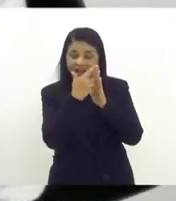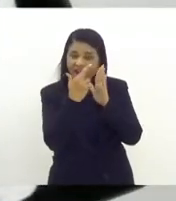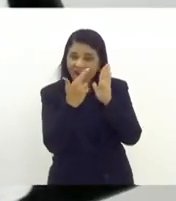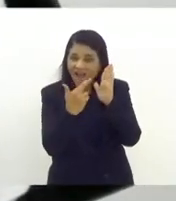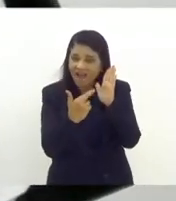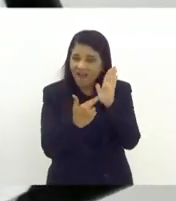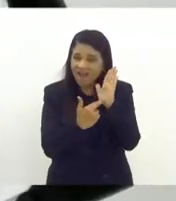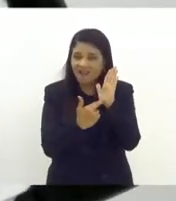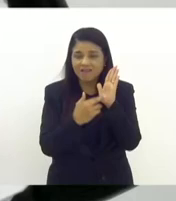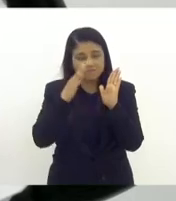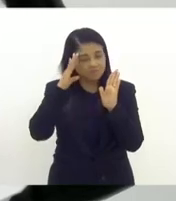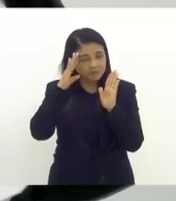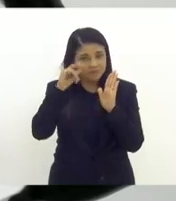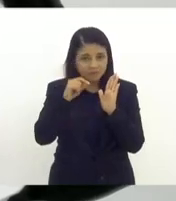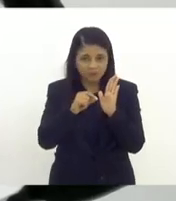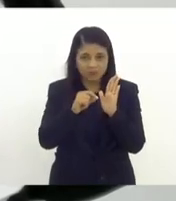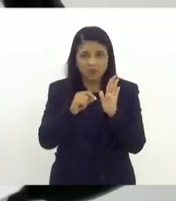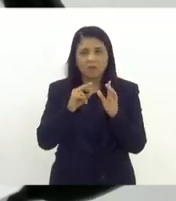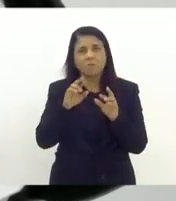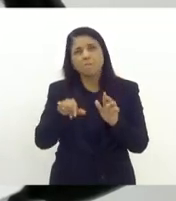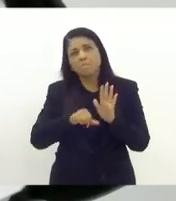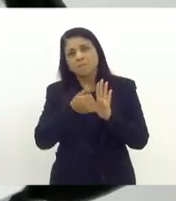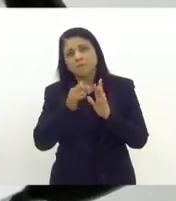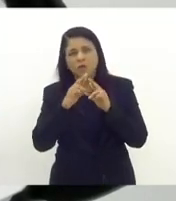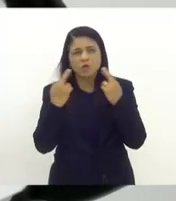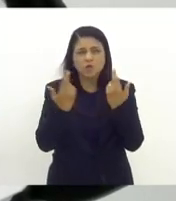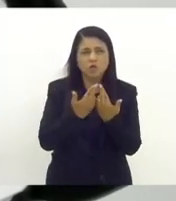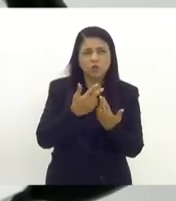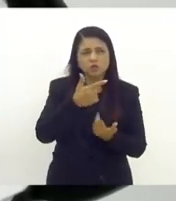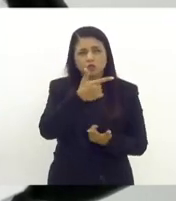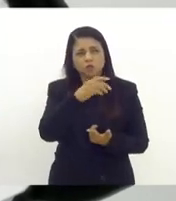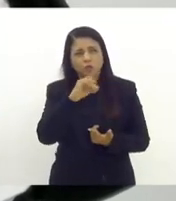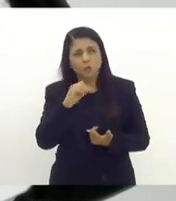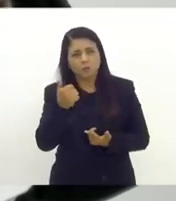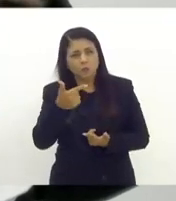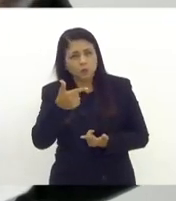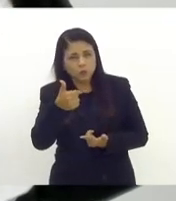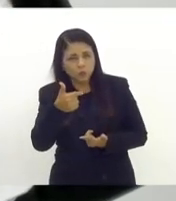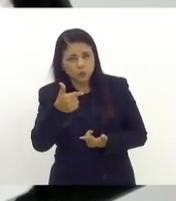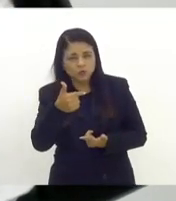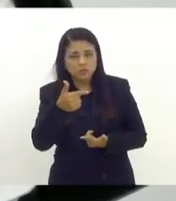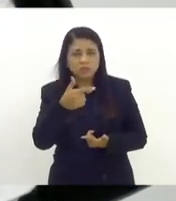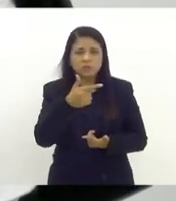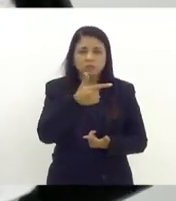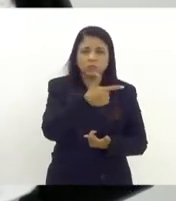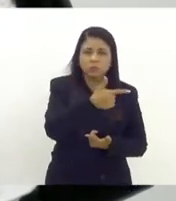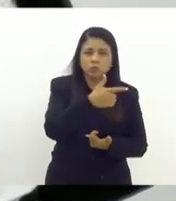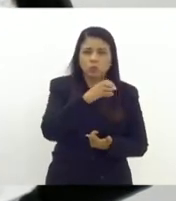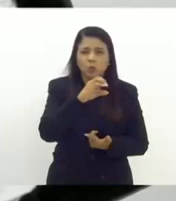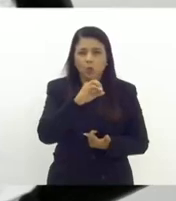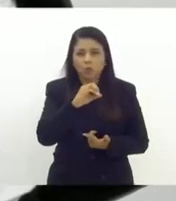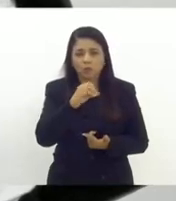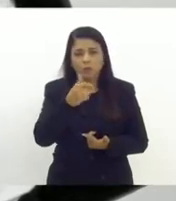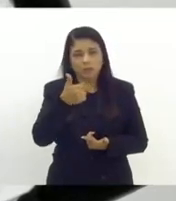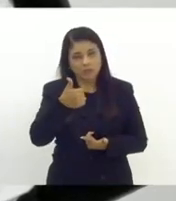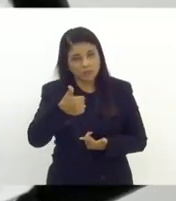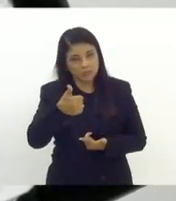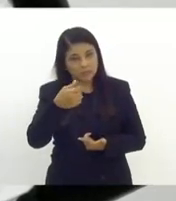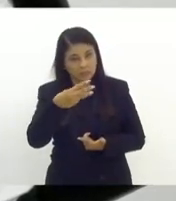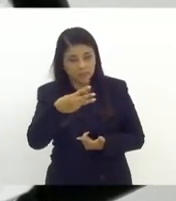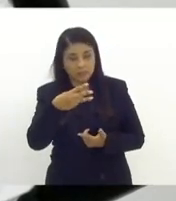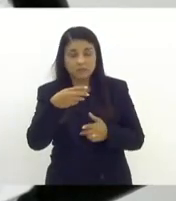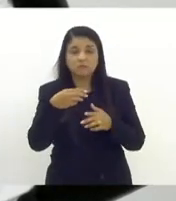a primeira reunião que eu fui acho que foi em 2012 2012 mas em 2013 discutir esse muito a resolução